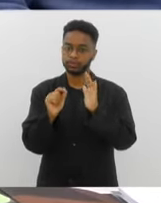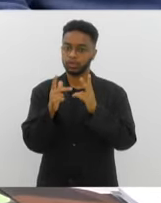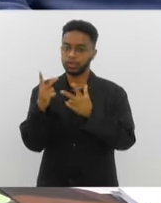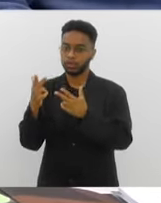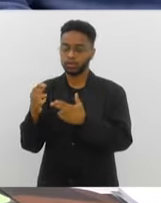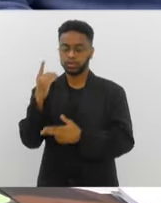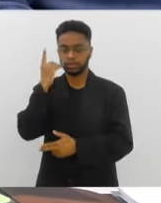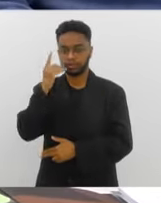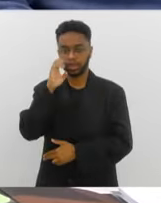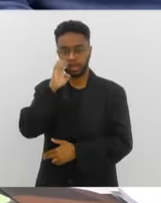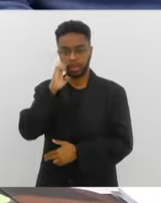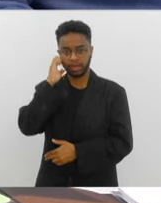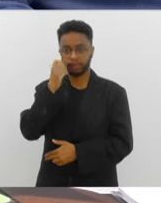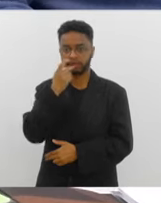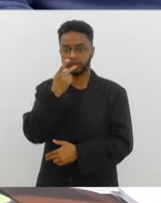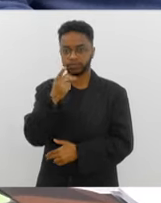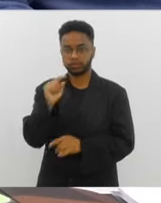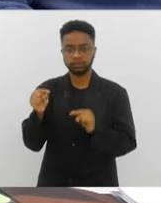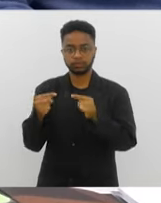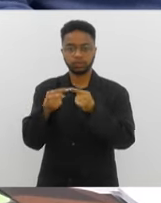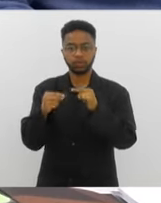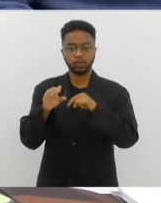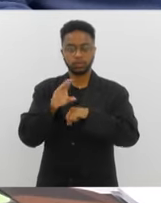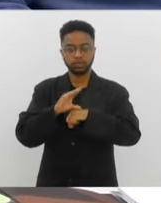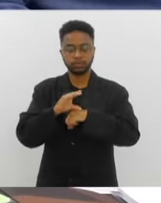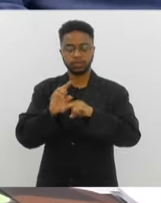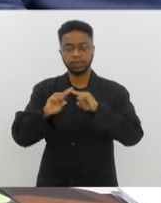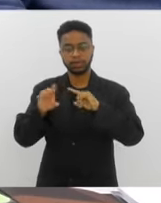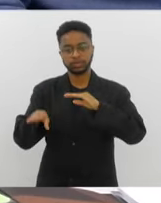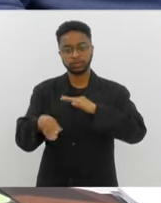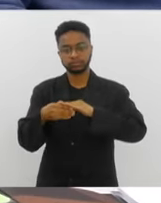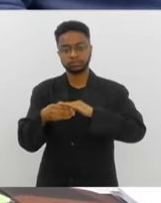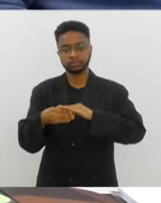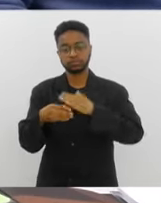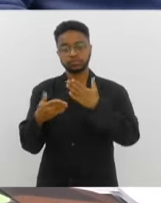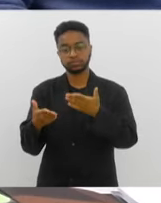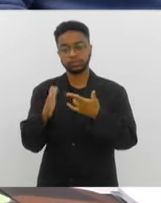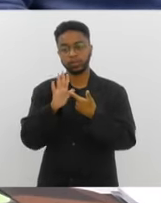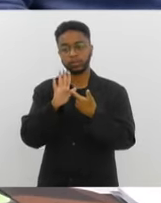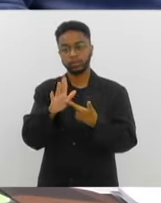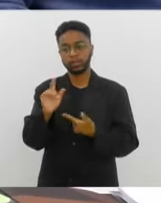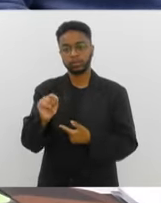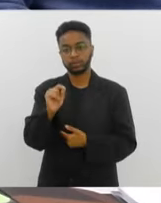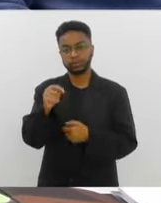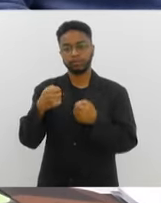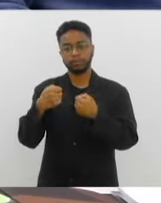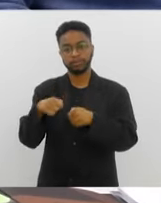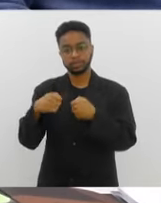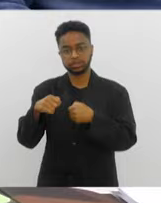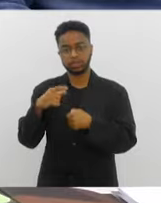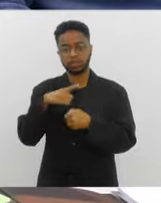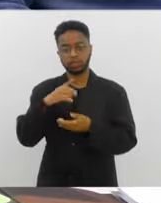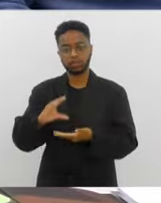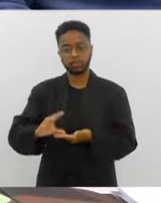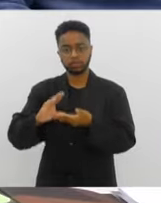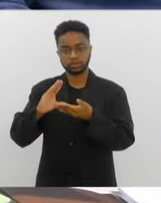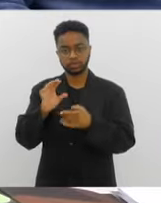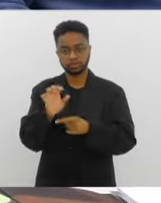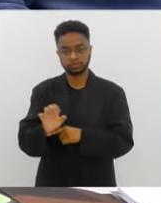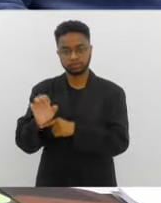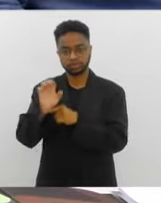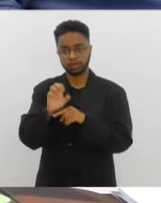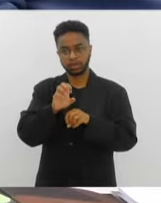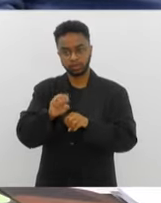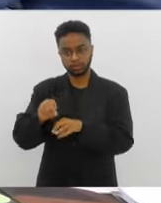Élica? Constitucionalidade com emendas. Então, dizendo que tem que passar pelo Conselho Estadual de Educação,